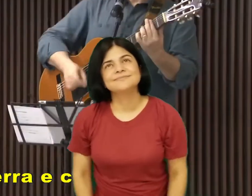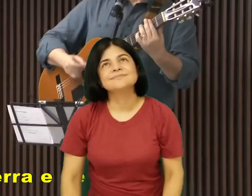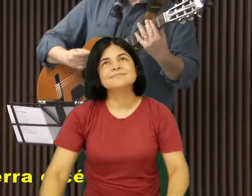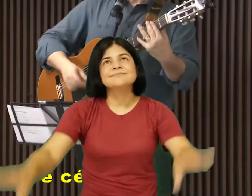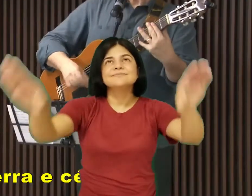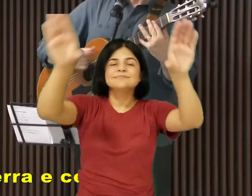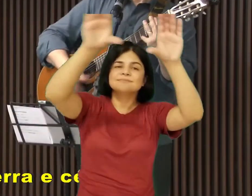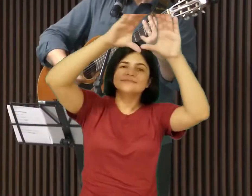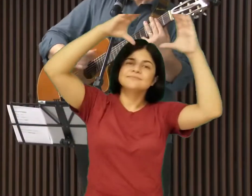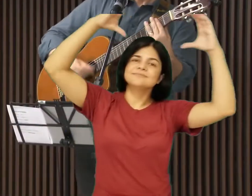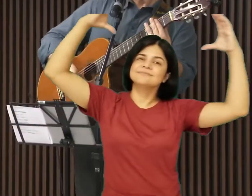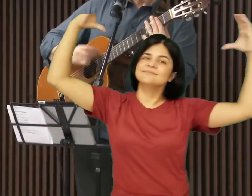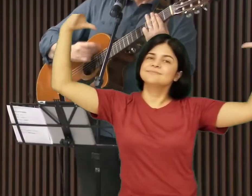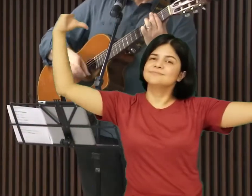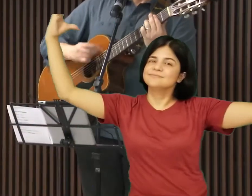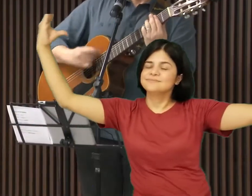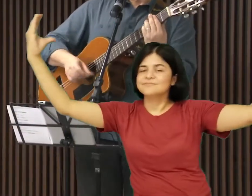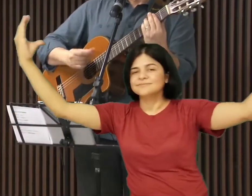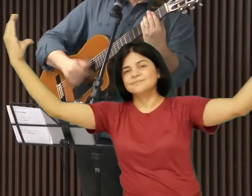E céu.